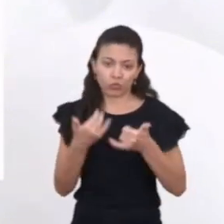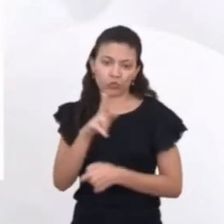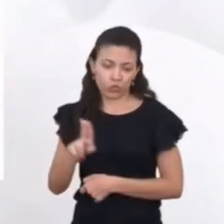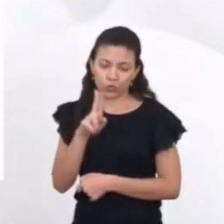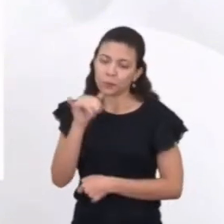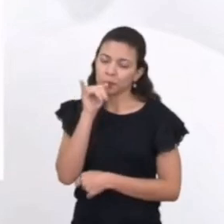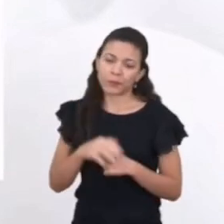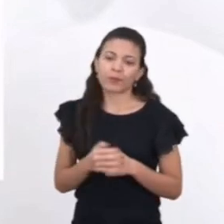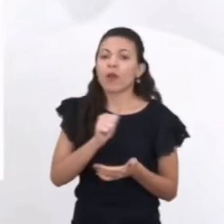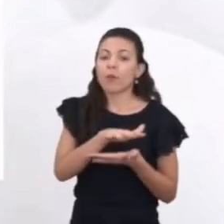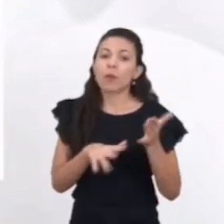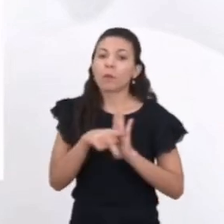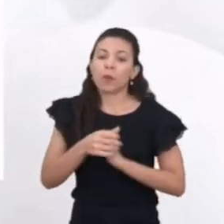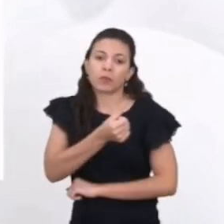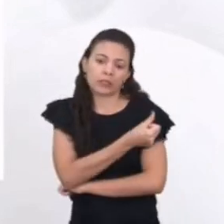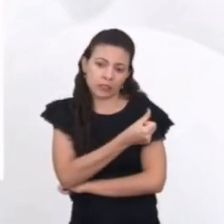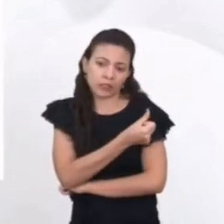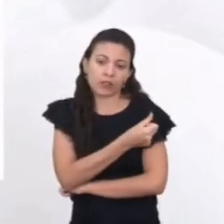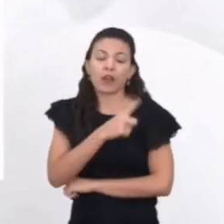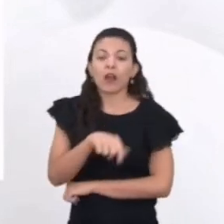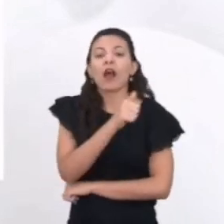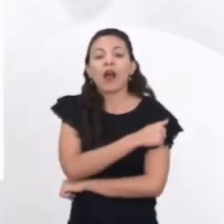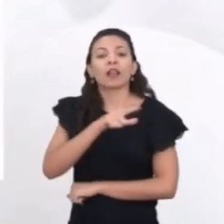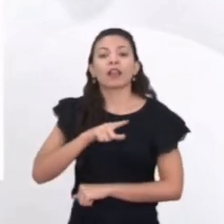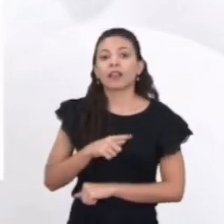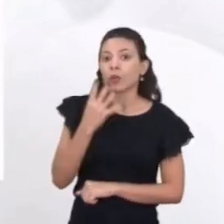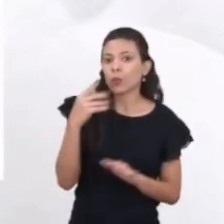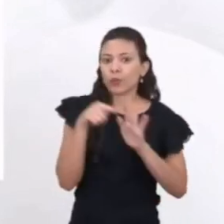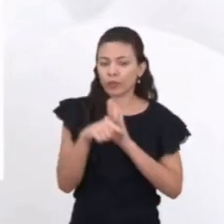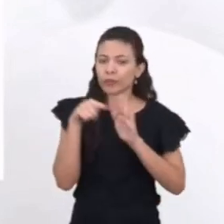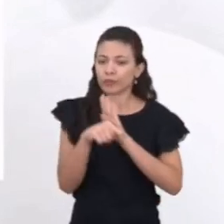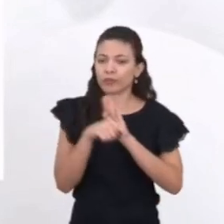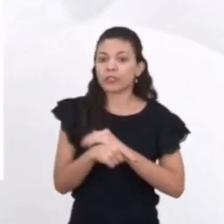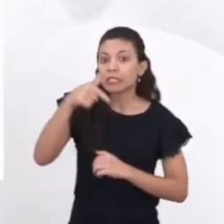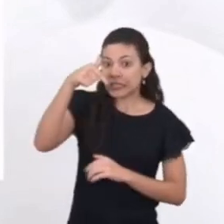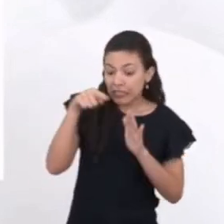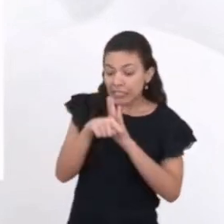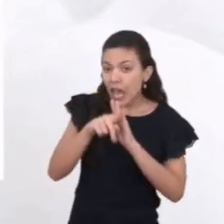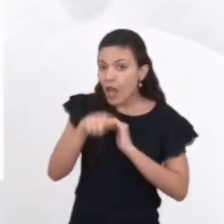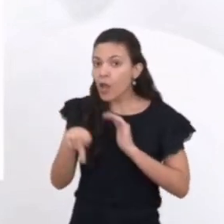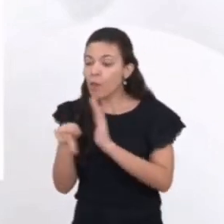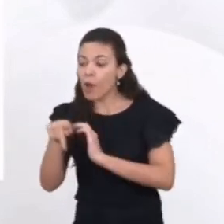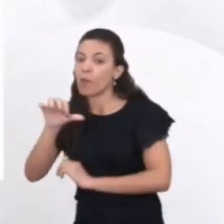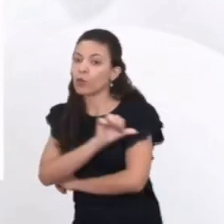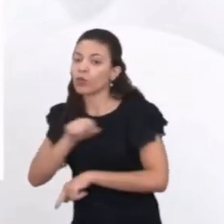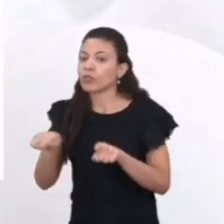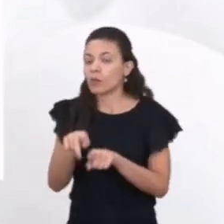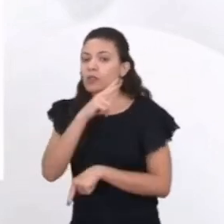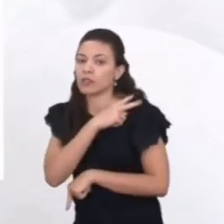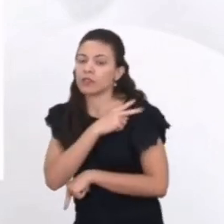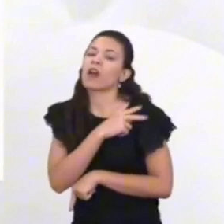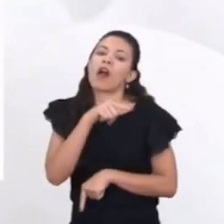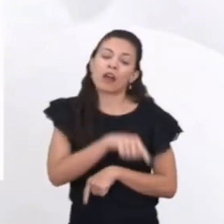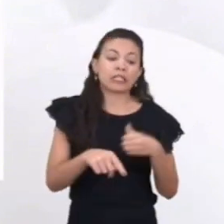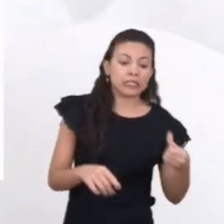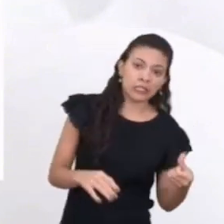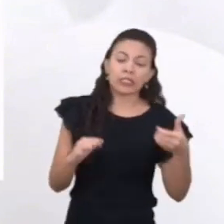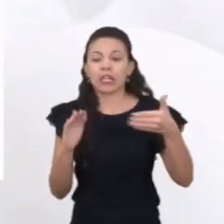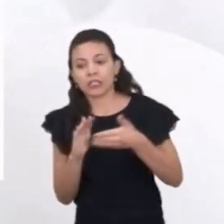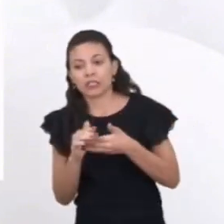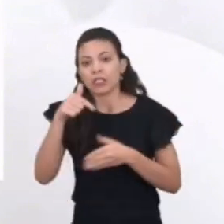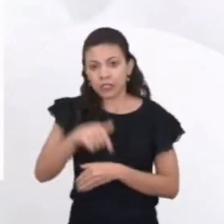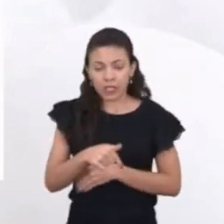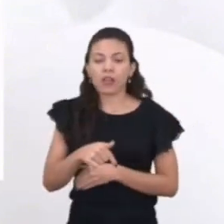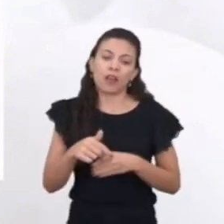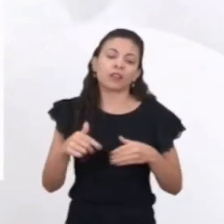aqui, né? Uma tarefa de sexto ano, o aluno tem 4 questões, que a gente já comentou que 7 questões é só pro nono e pra segunda série, então as outras séries, sexto, sétimo, oitavo, primeira e terceira, seguem